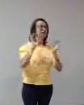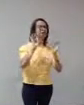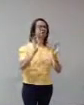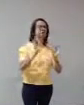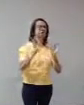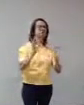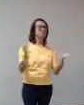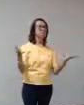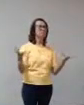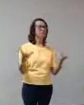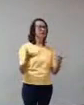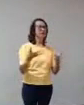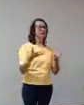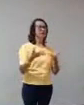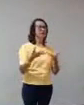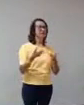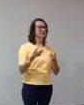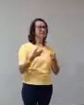maravilhoso.